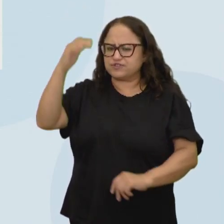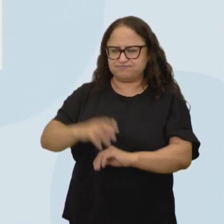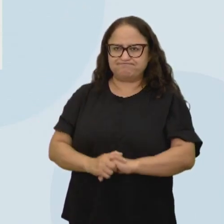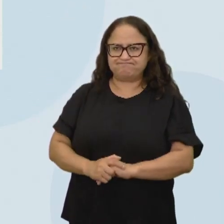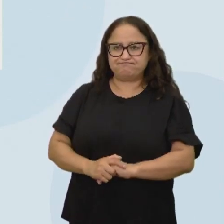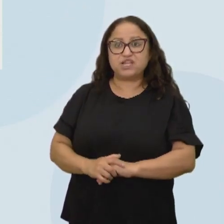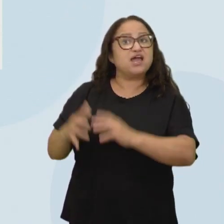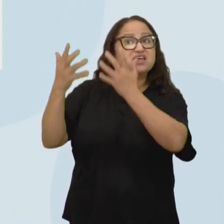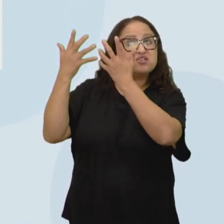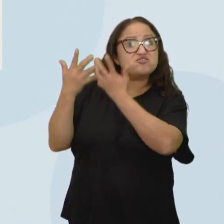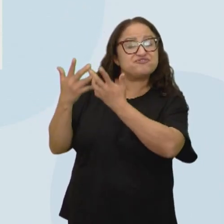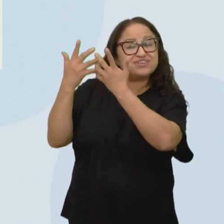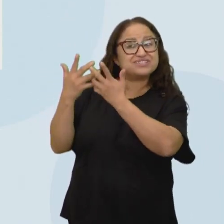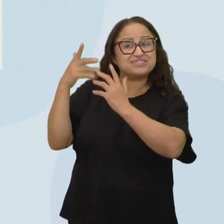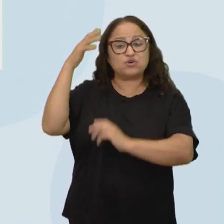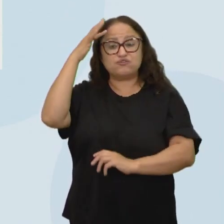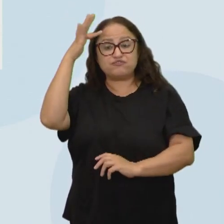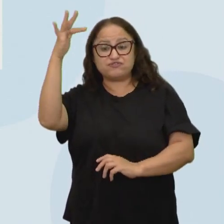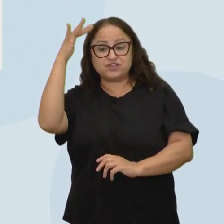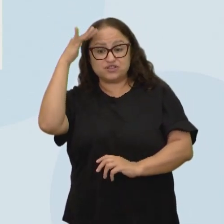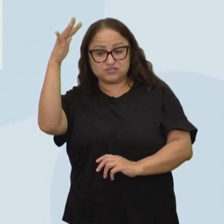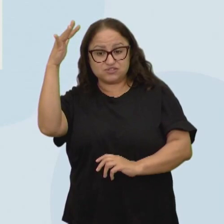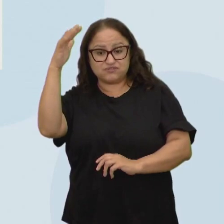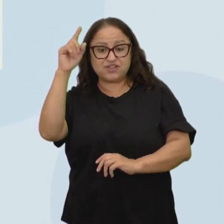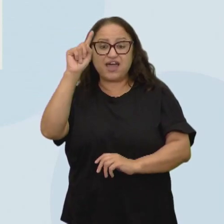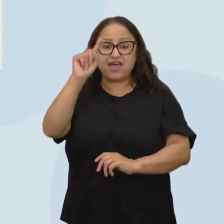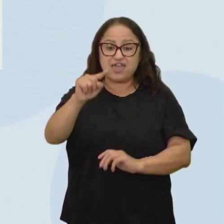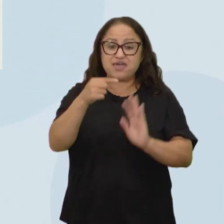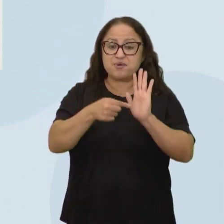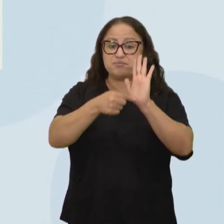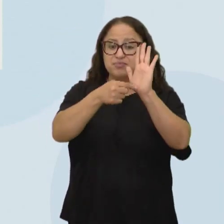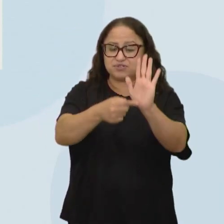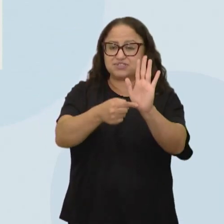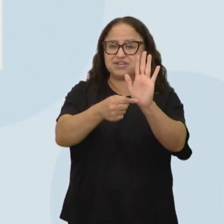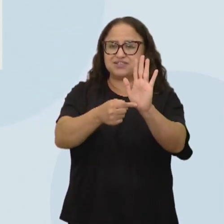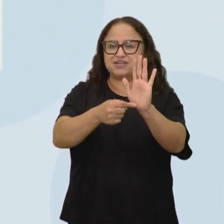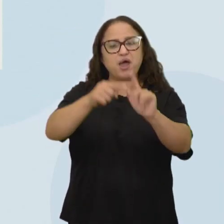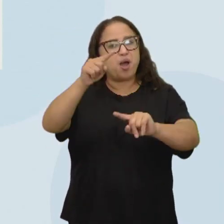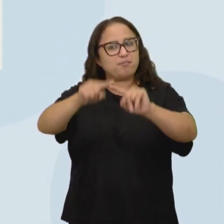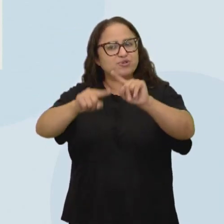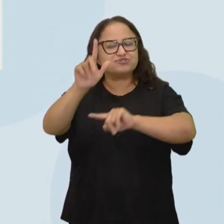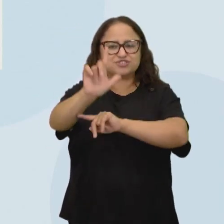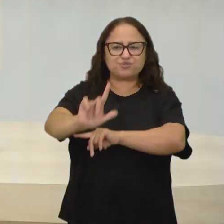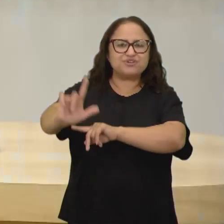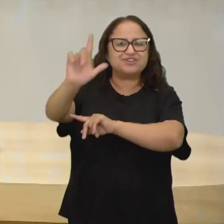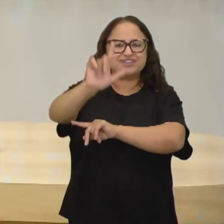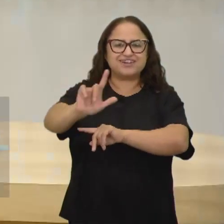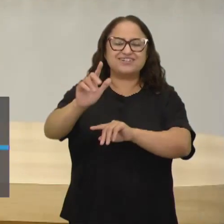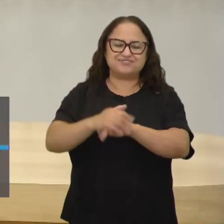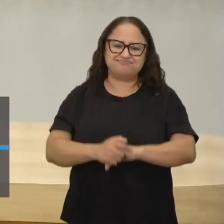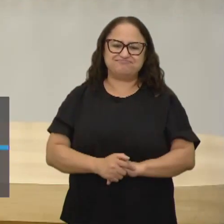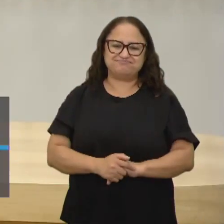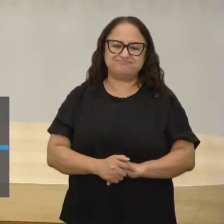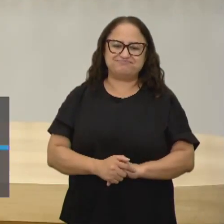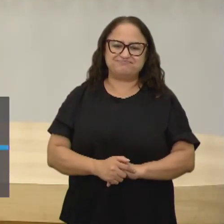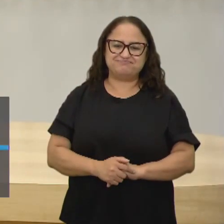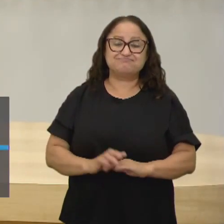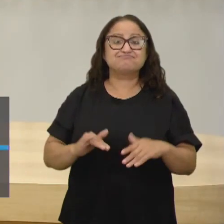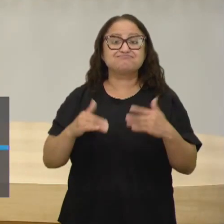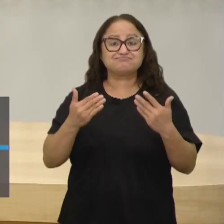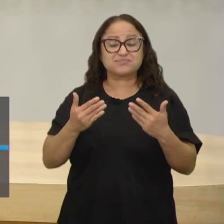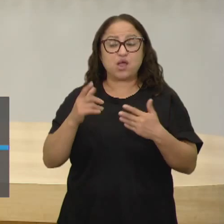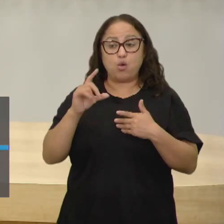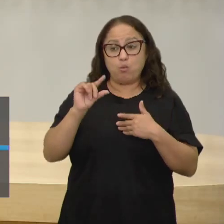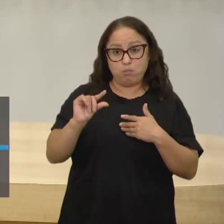filosófica. E, por vezes, a reflexão filosófica é apresentada na produção literária. Então, um